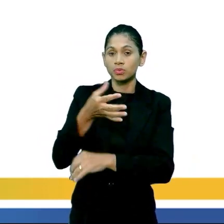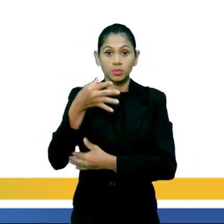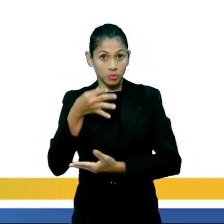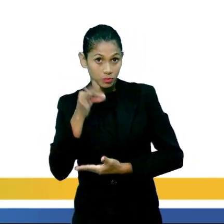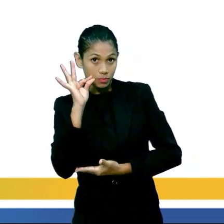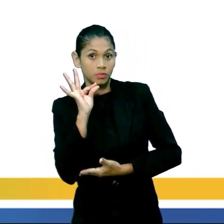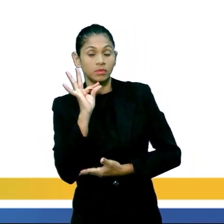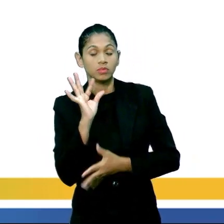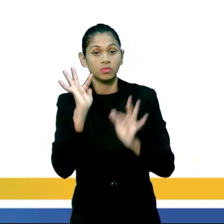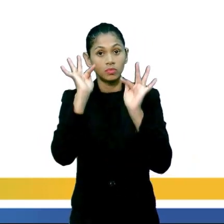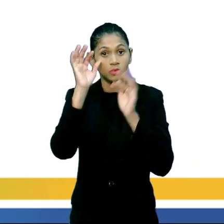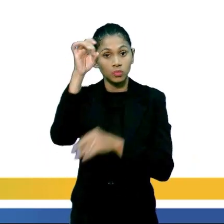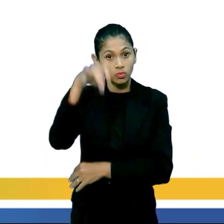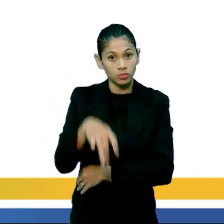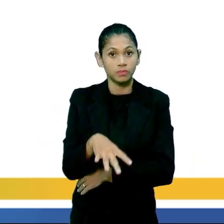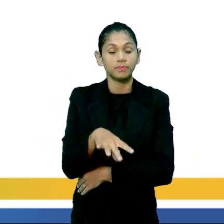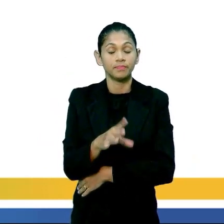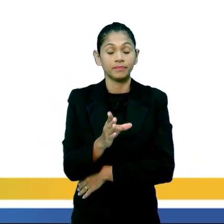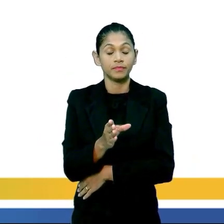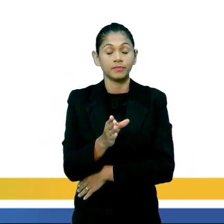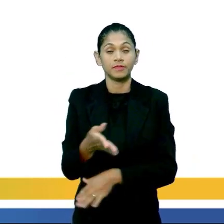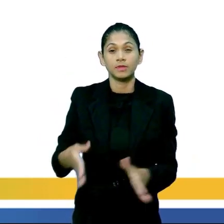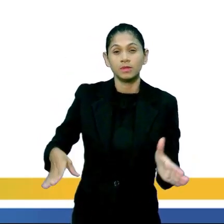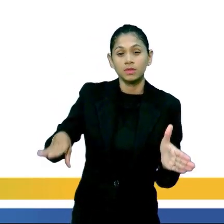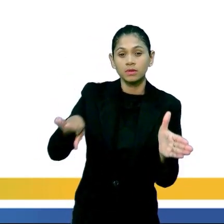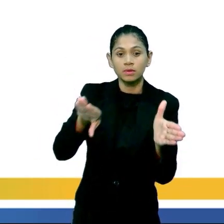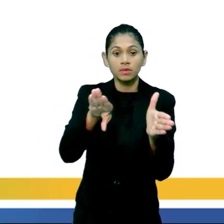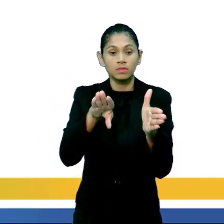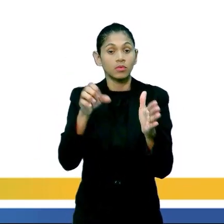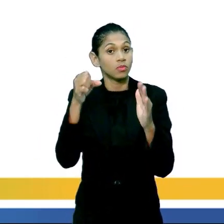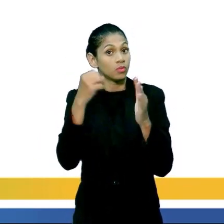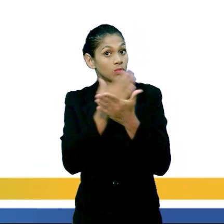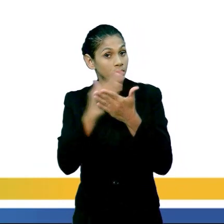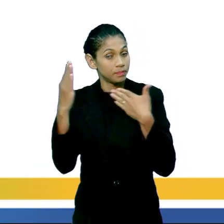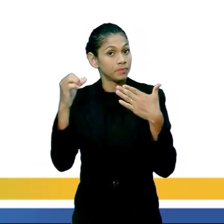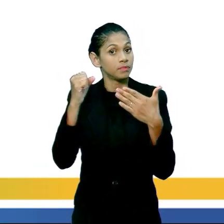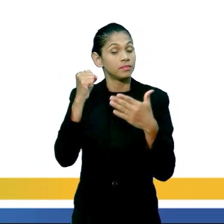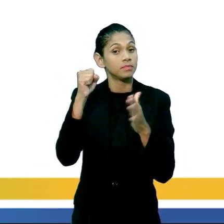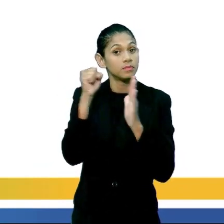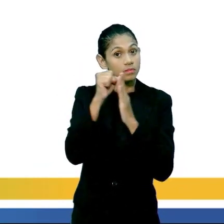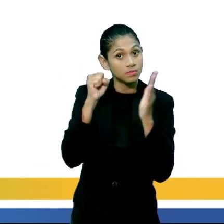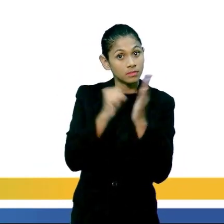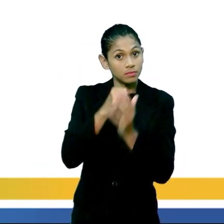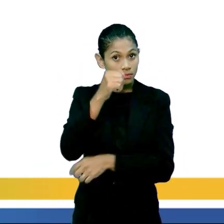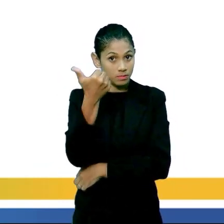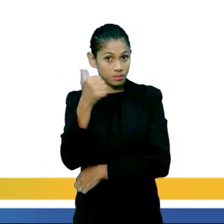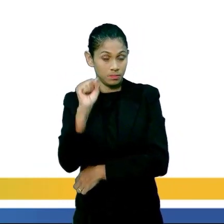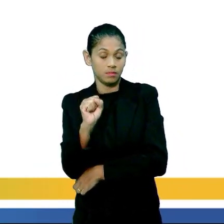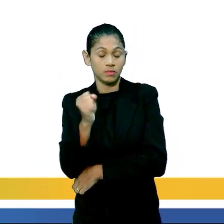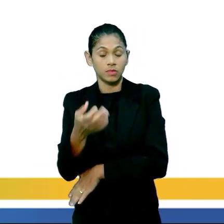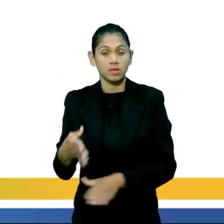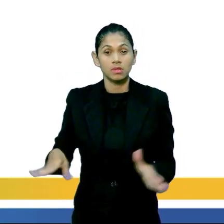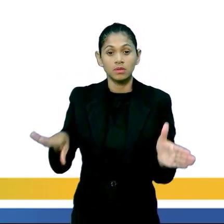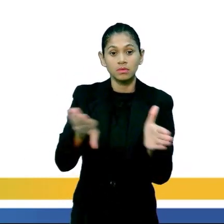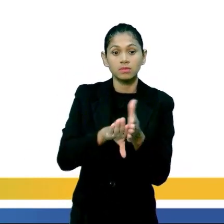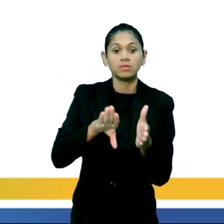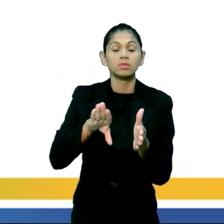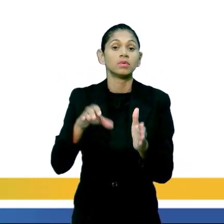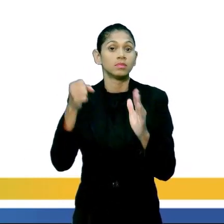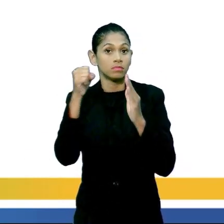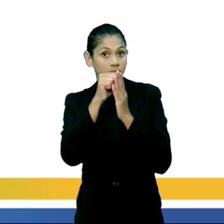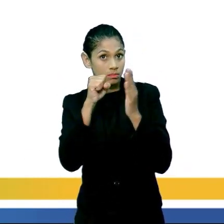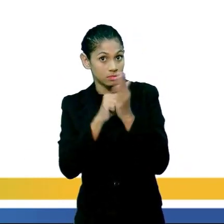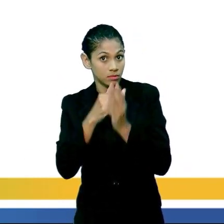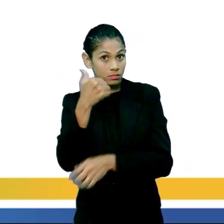até o período colonial, tá? Ele começa lá no século XVIII e ganha forças, né, no início do